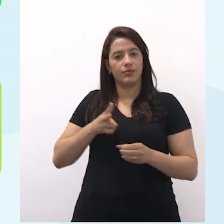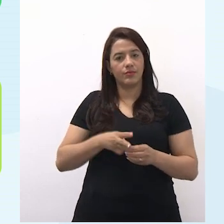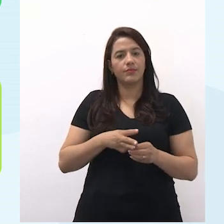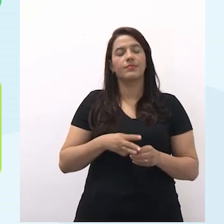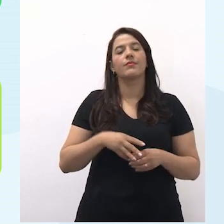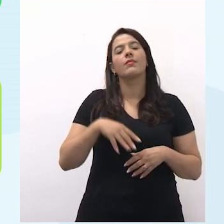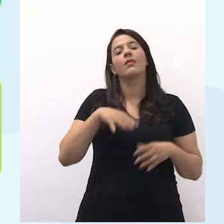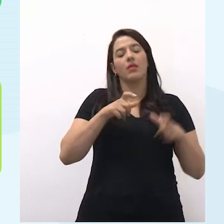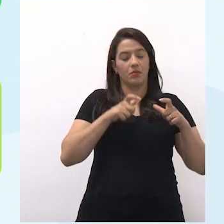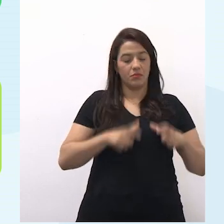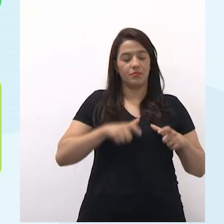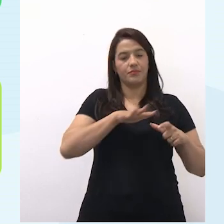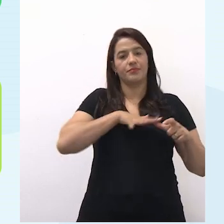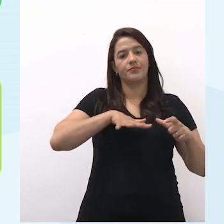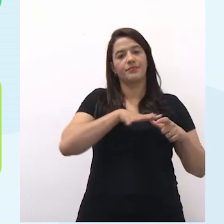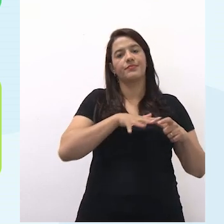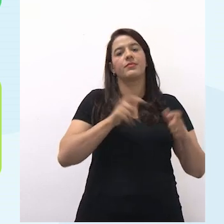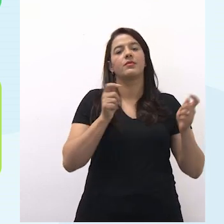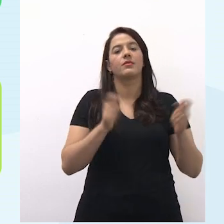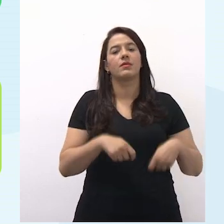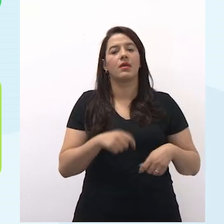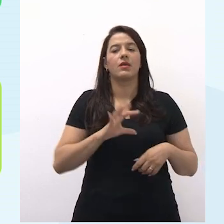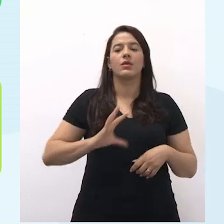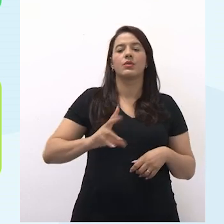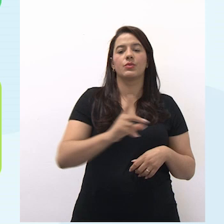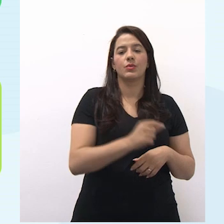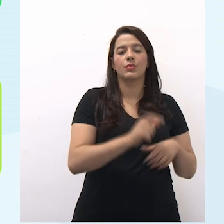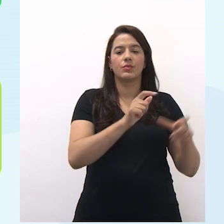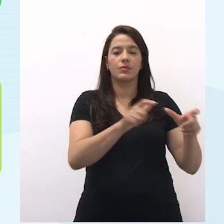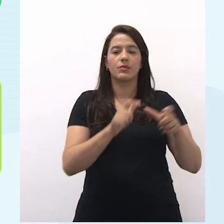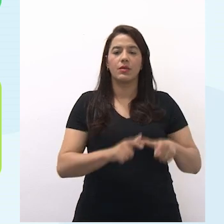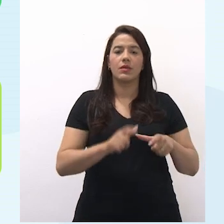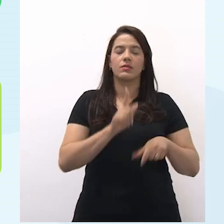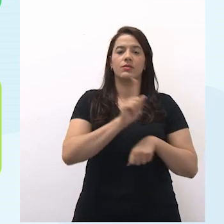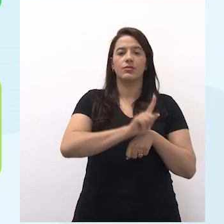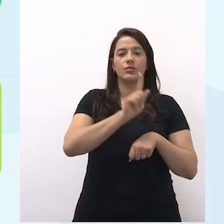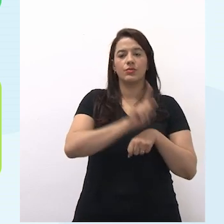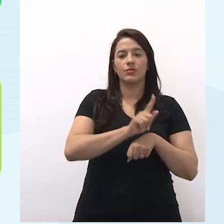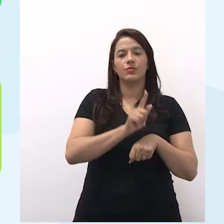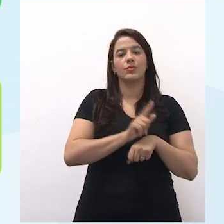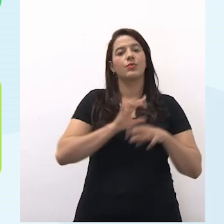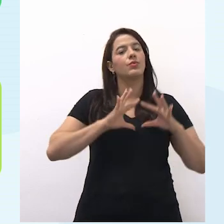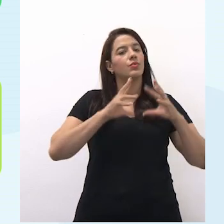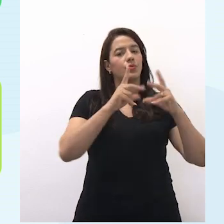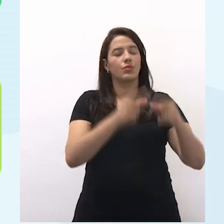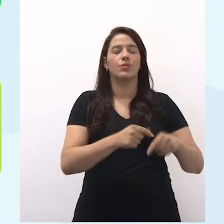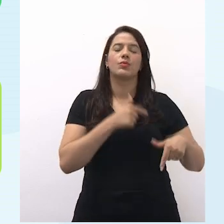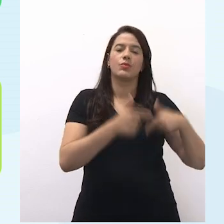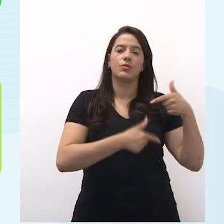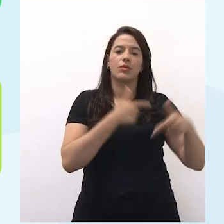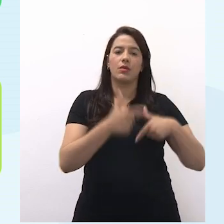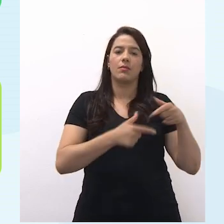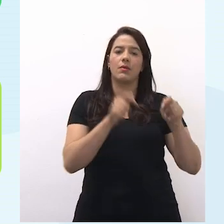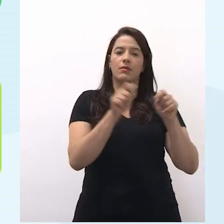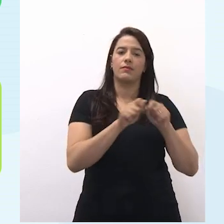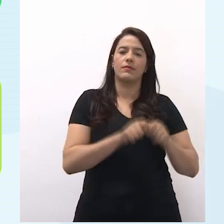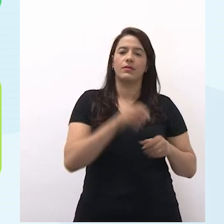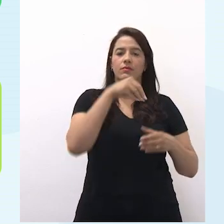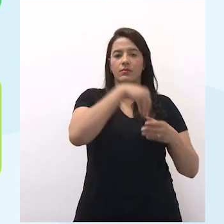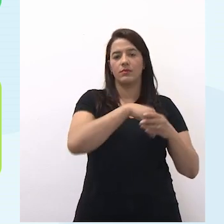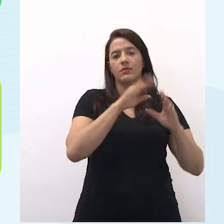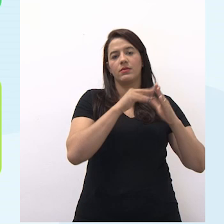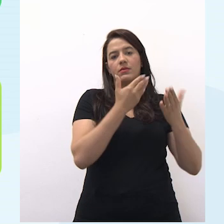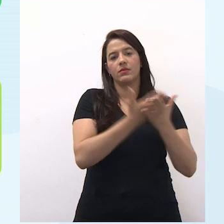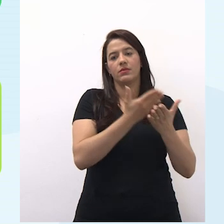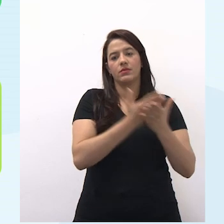rede, onde os gestores da rede têm um olhar amplo sobre todo o trabalho desenvolvido aí por